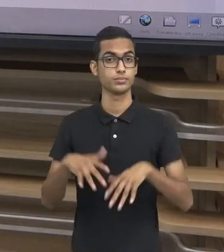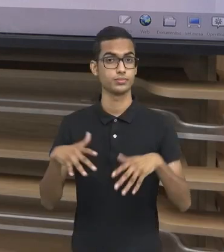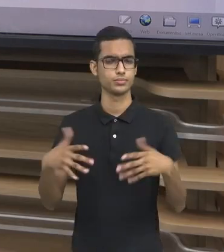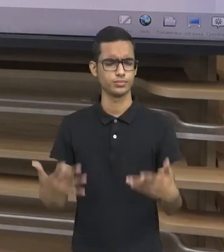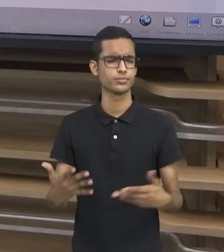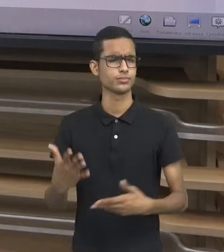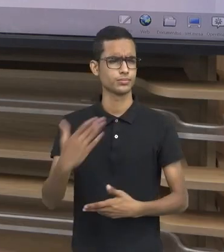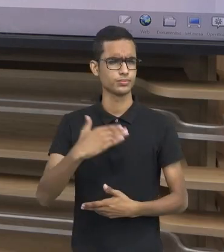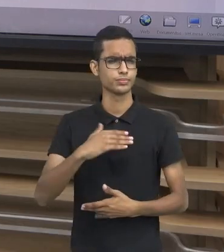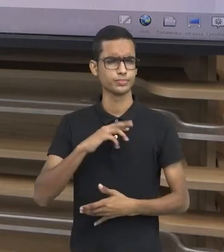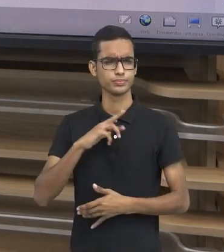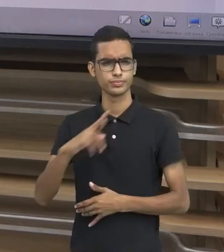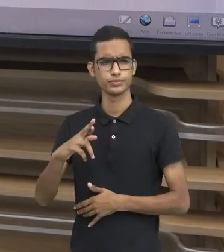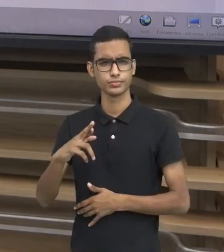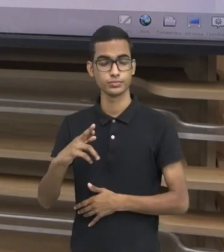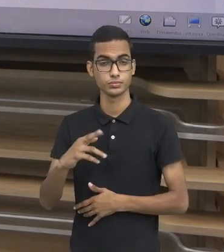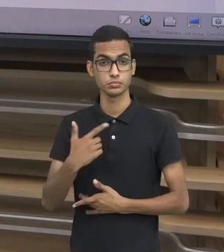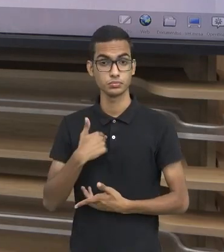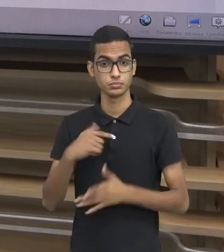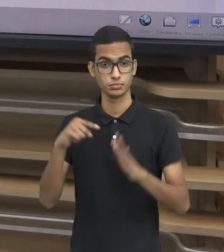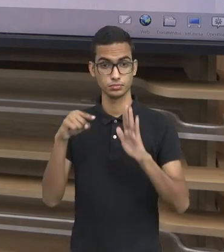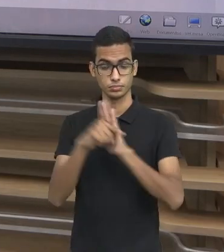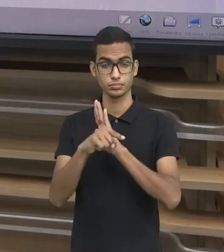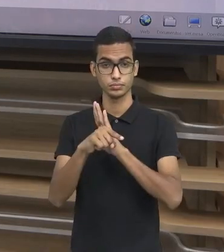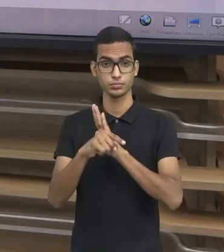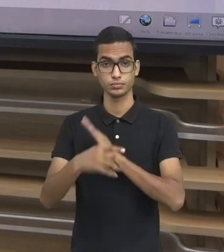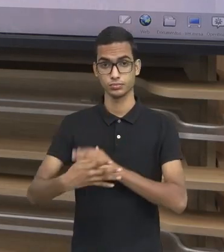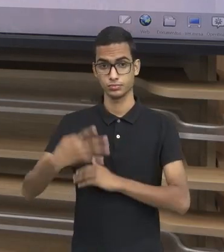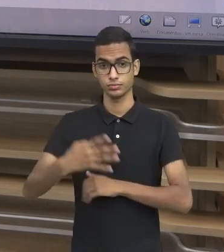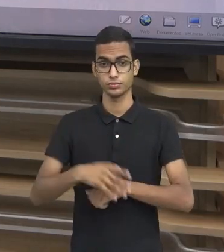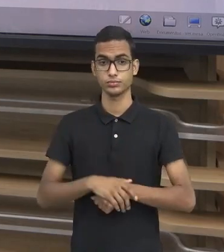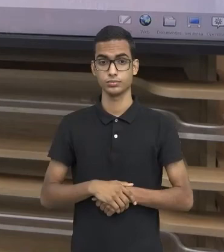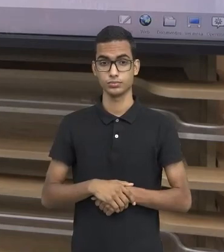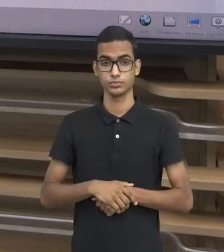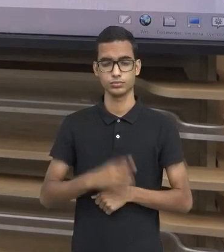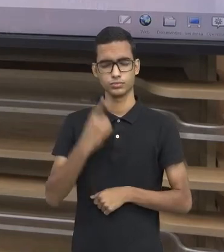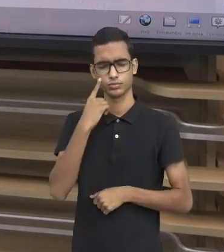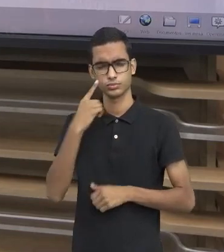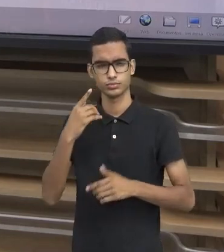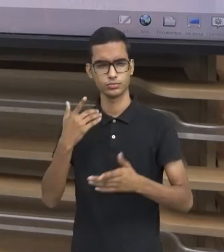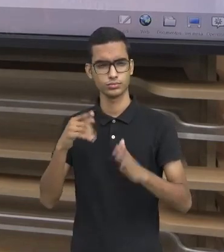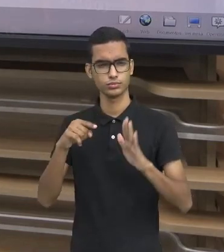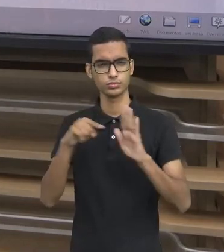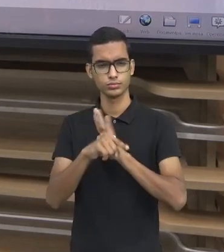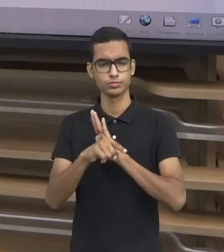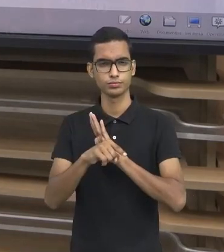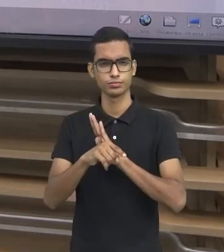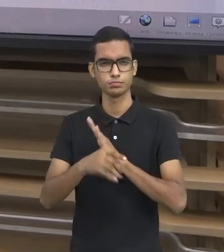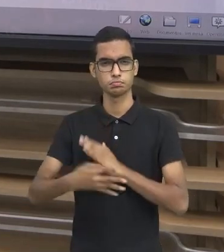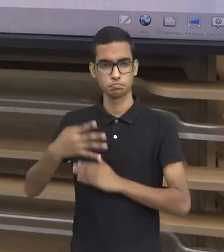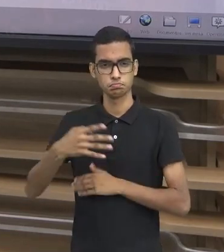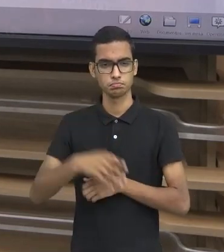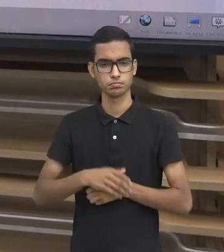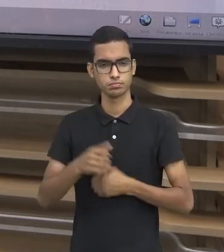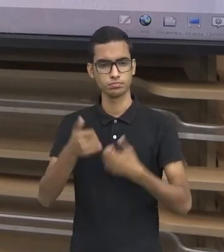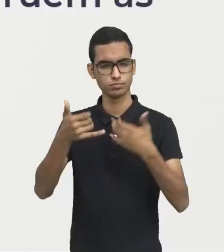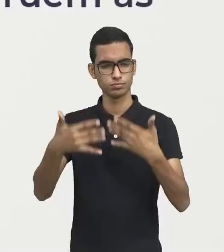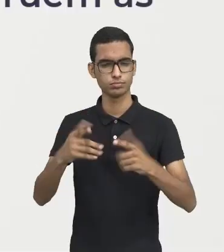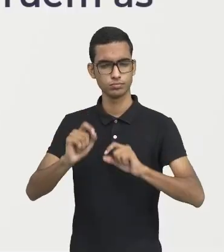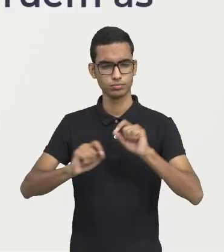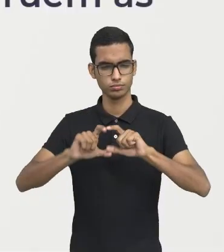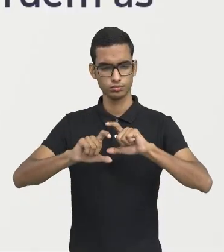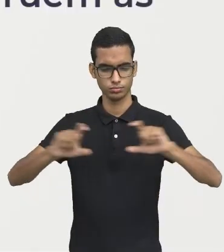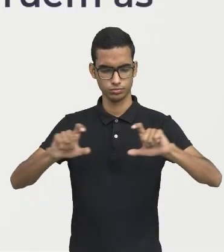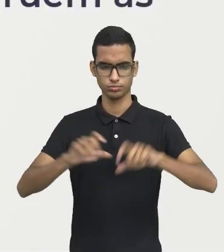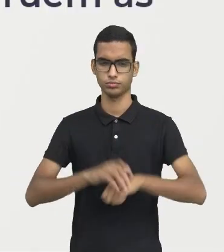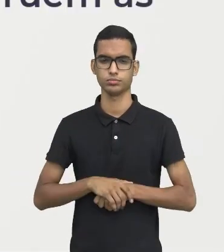Então vamos lá, pessoal, vamos para a nossa questão, vamos ver o que a nossa questão, vamos ver o enunciado que a nossa questão trouxe para